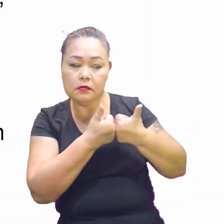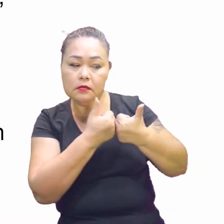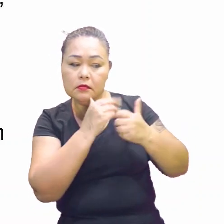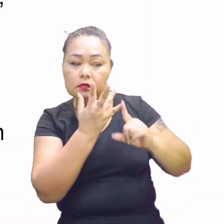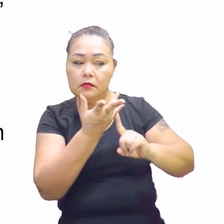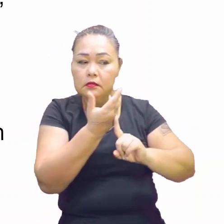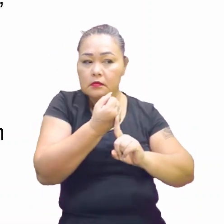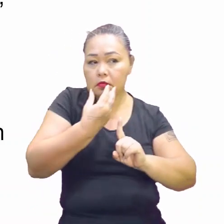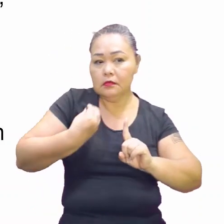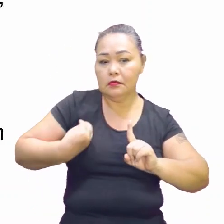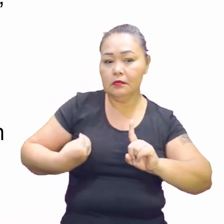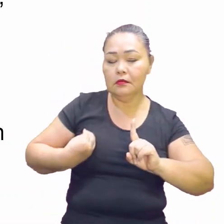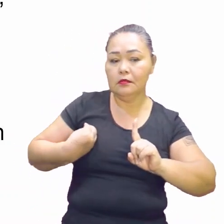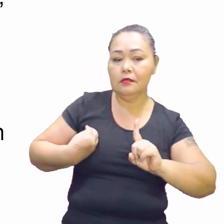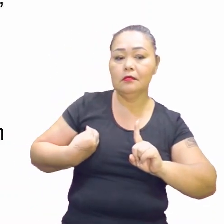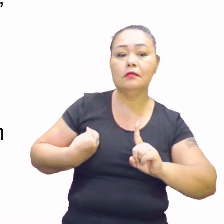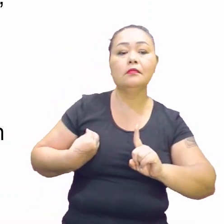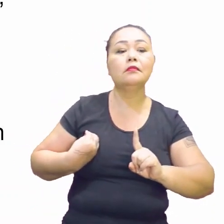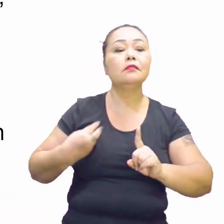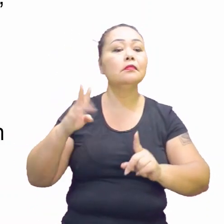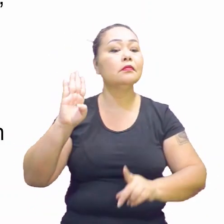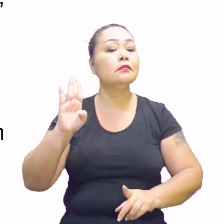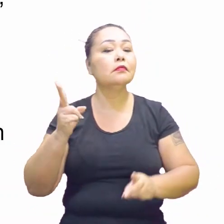a arte e a vida.